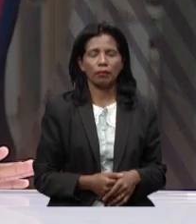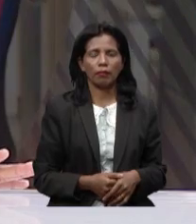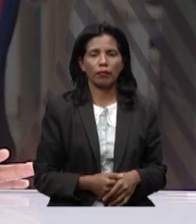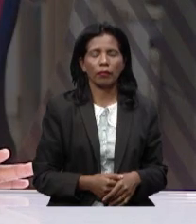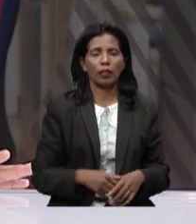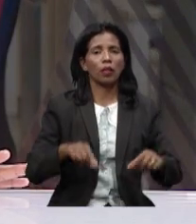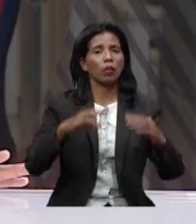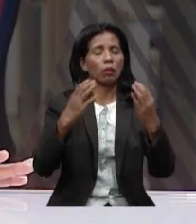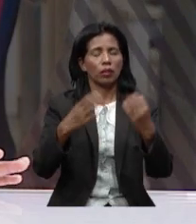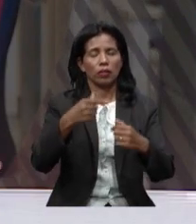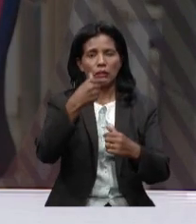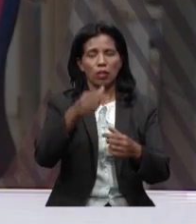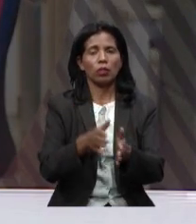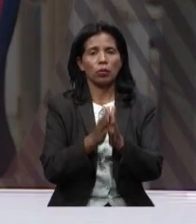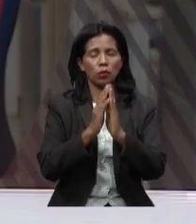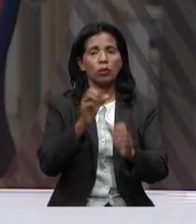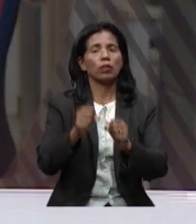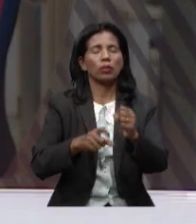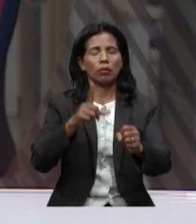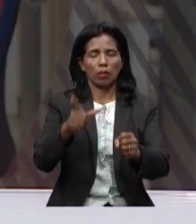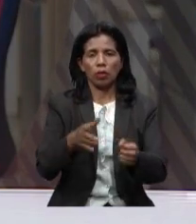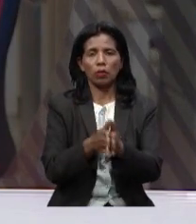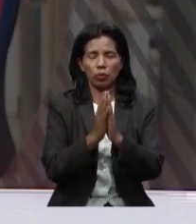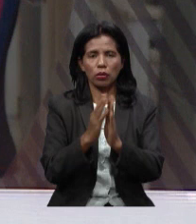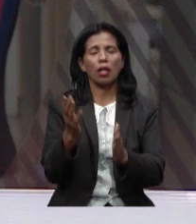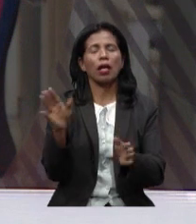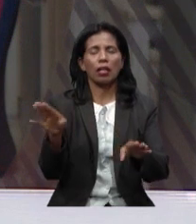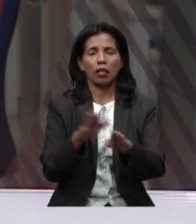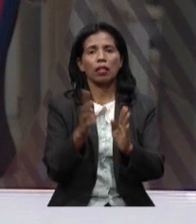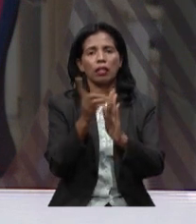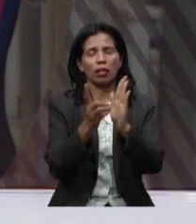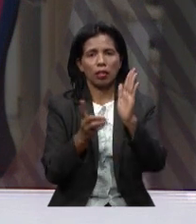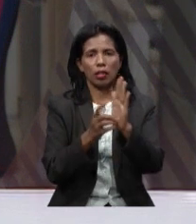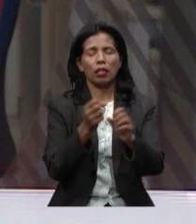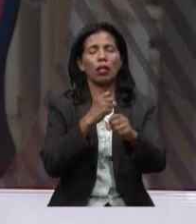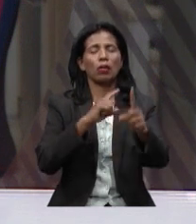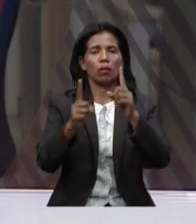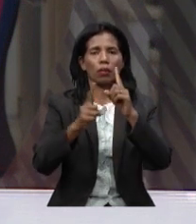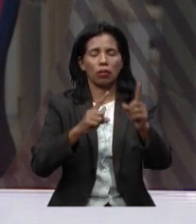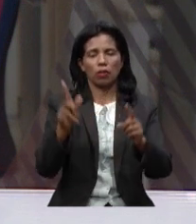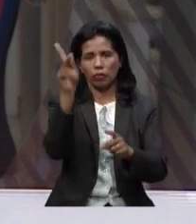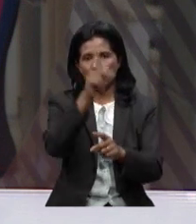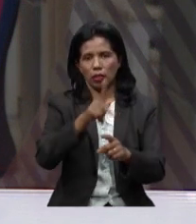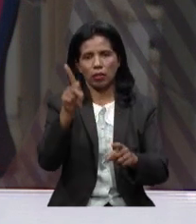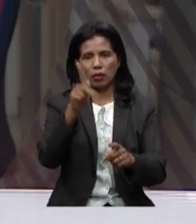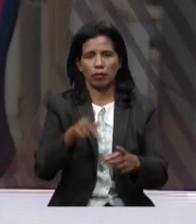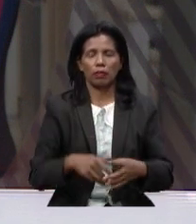Comissão de Guerra, Russo Sociedade Civil, ato confirma, não completa dados, mo local ao comentário para fiscalização.